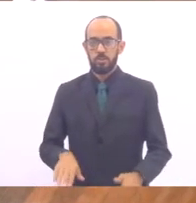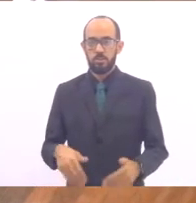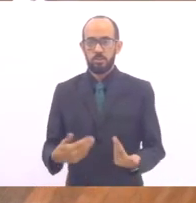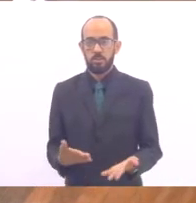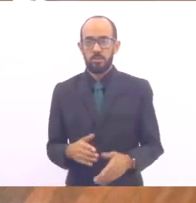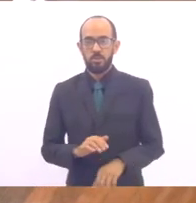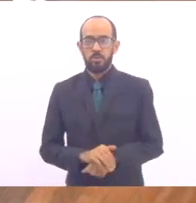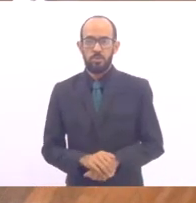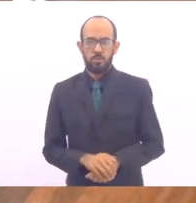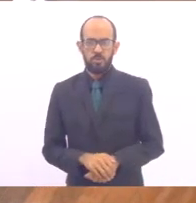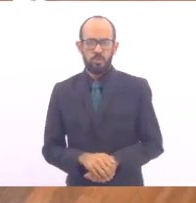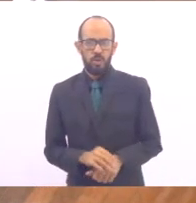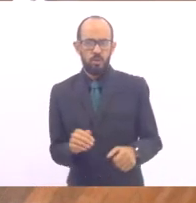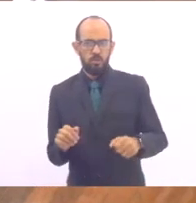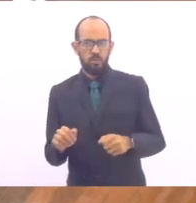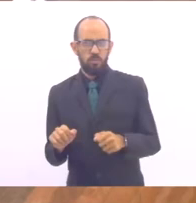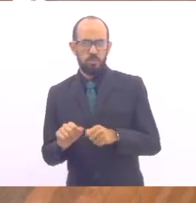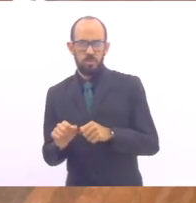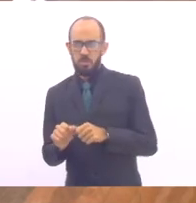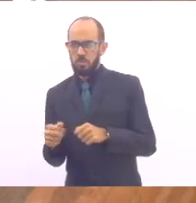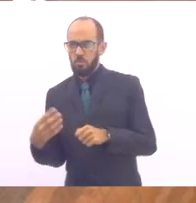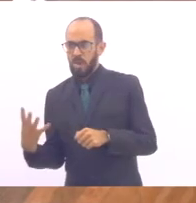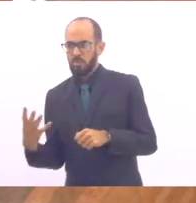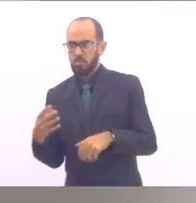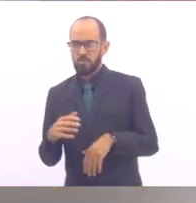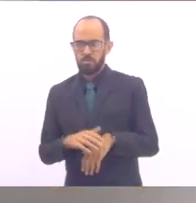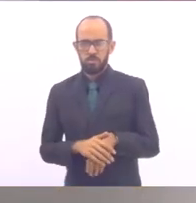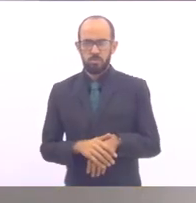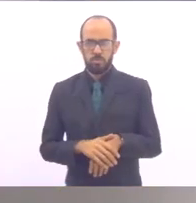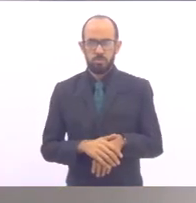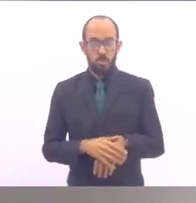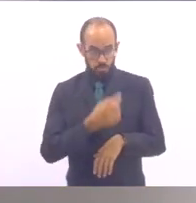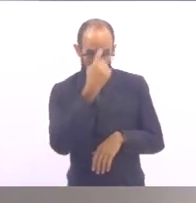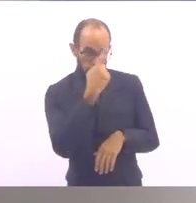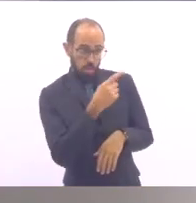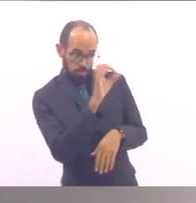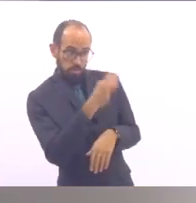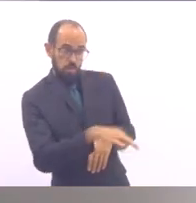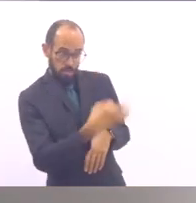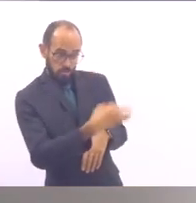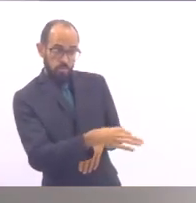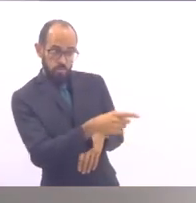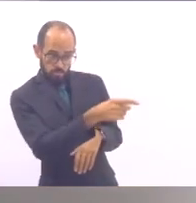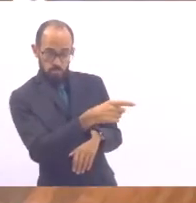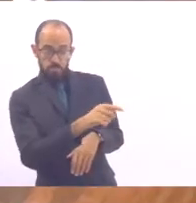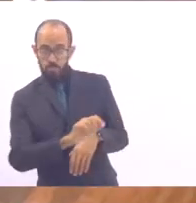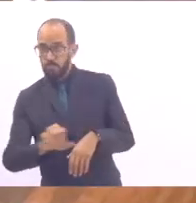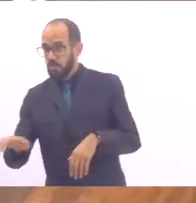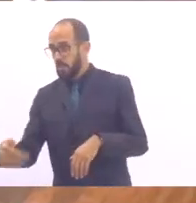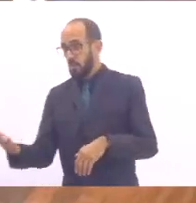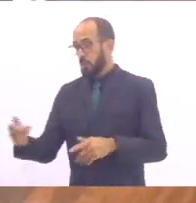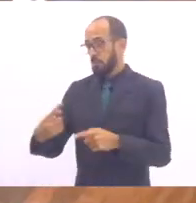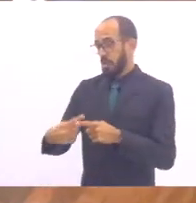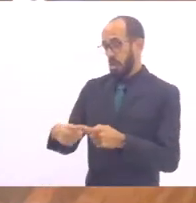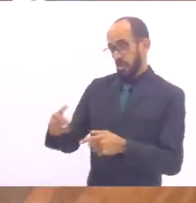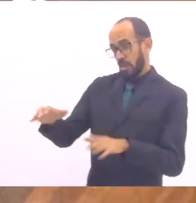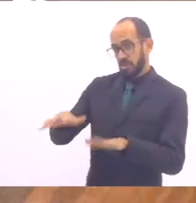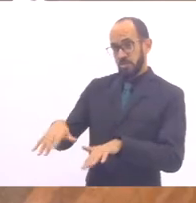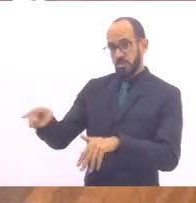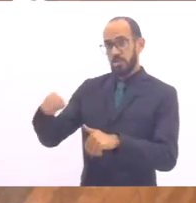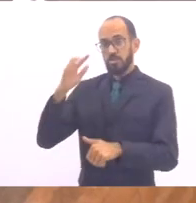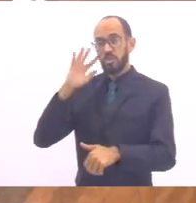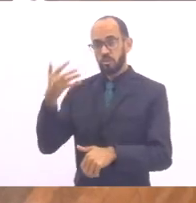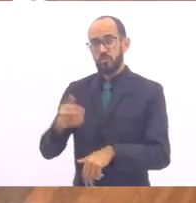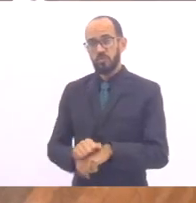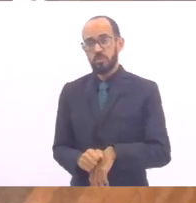0,3, mas 0,4? Ou 3? Isso, é uma ideia a ser estudada. Isso acabou o jogo. Aí nós vamos